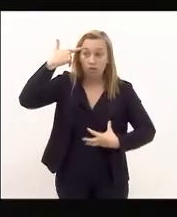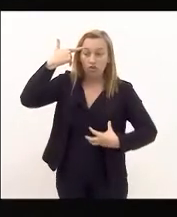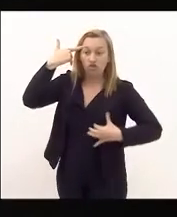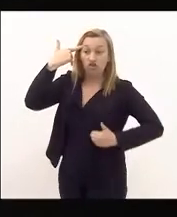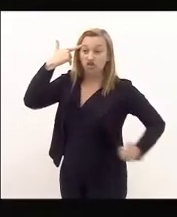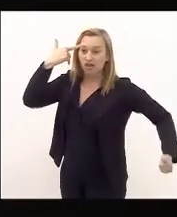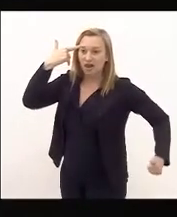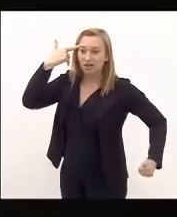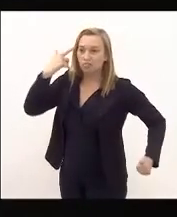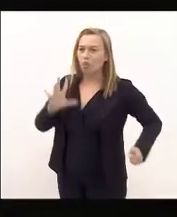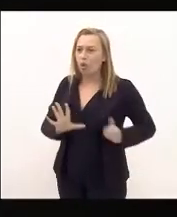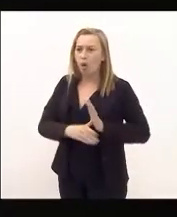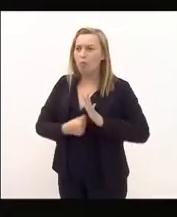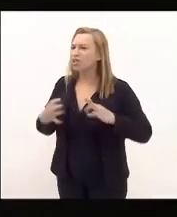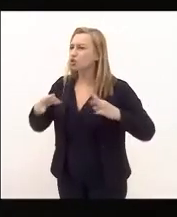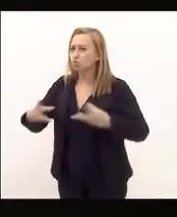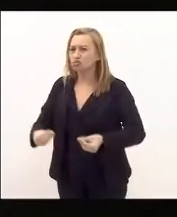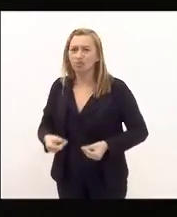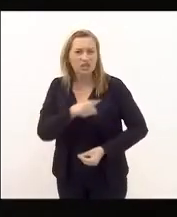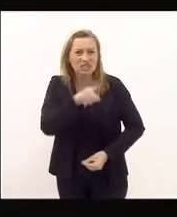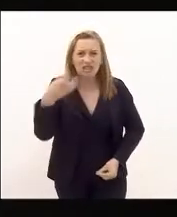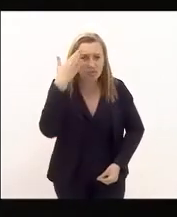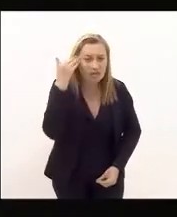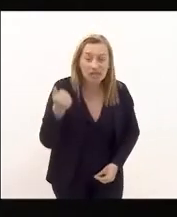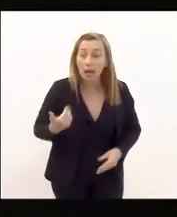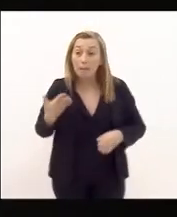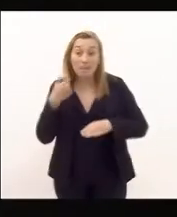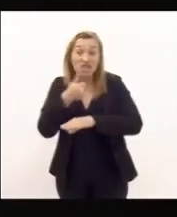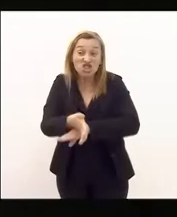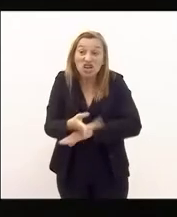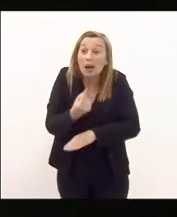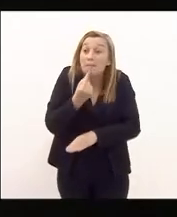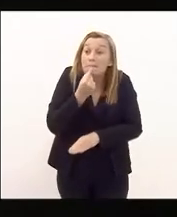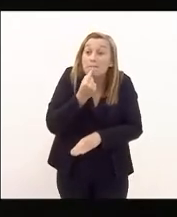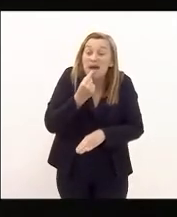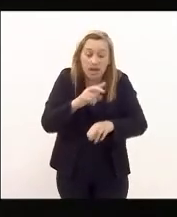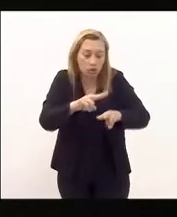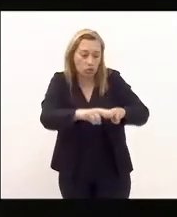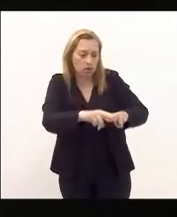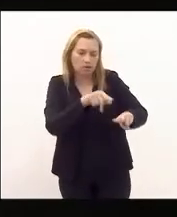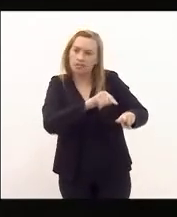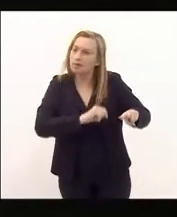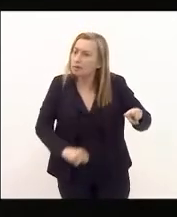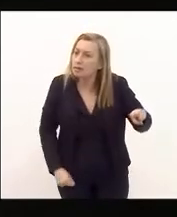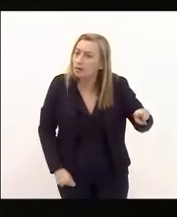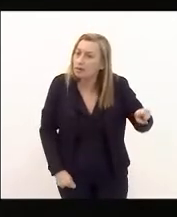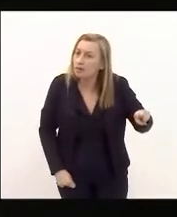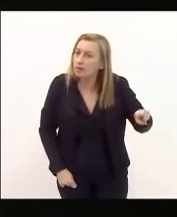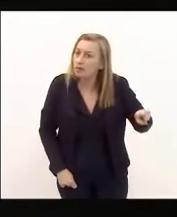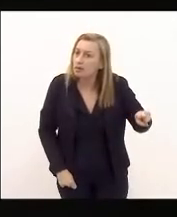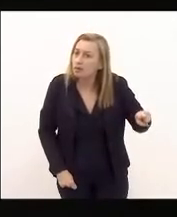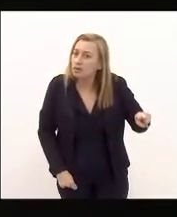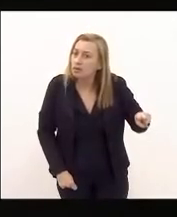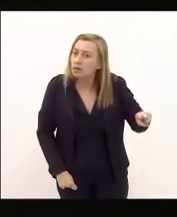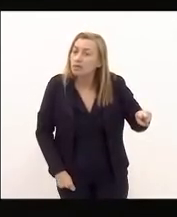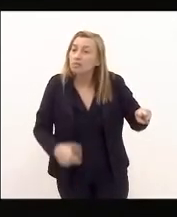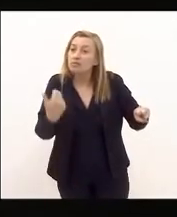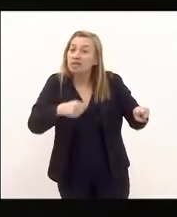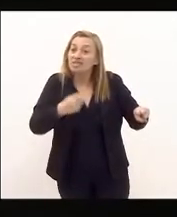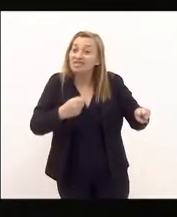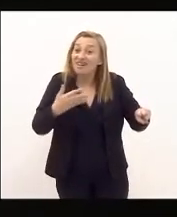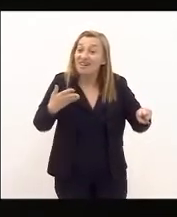sabem, nobres colegas, para chegar até perto desses presídios, tem que